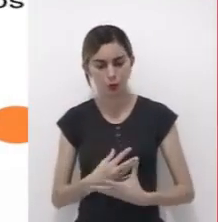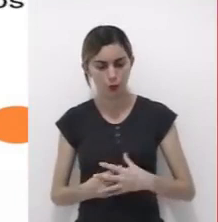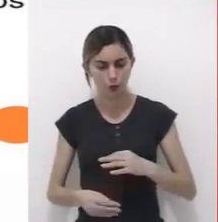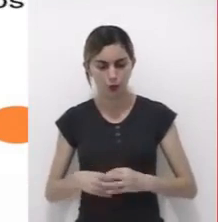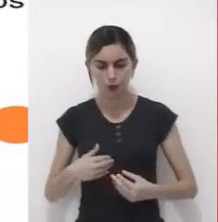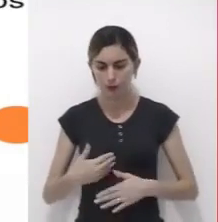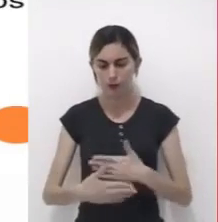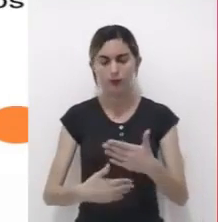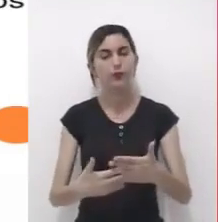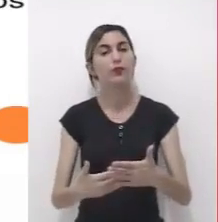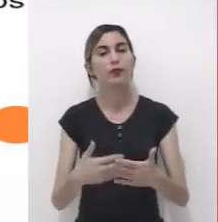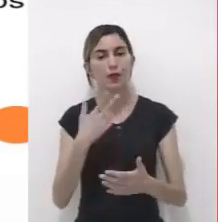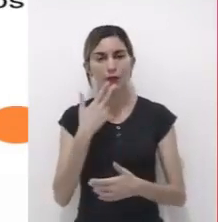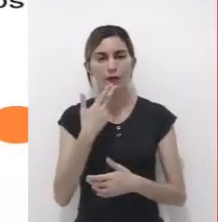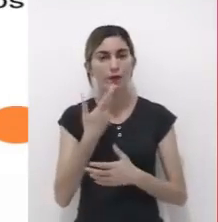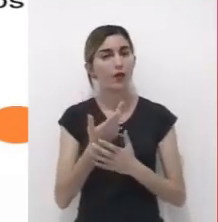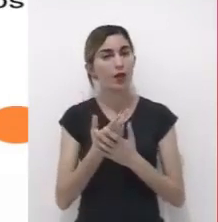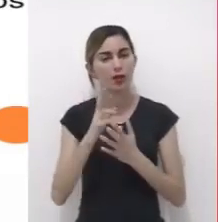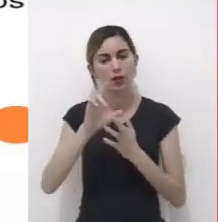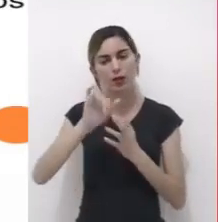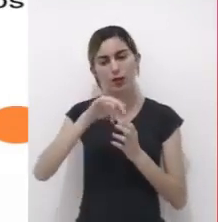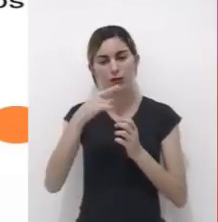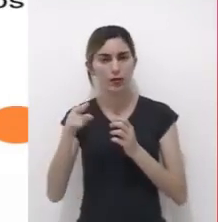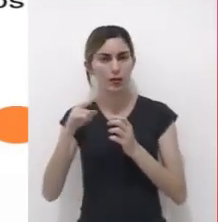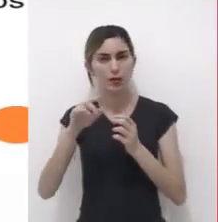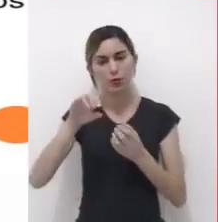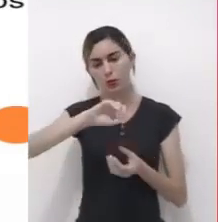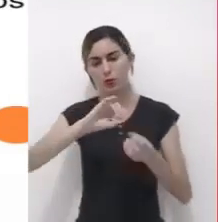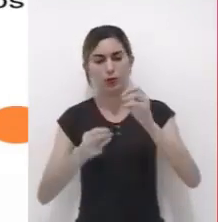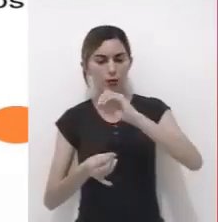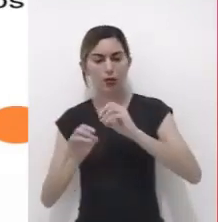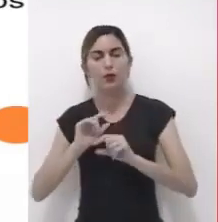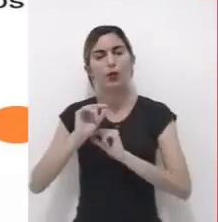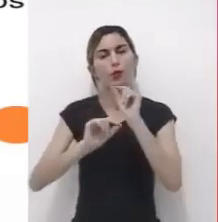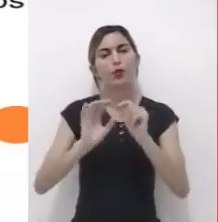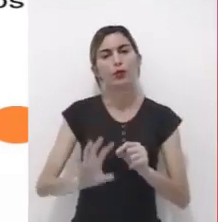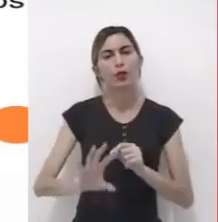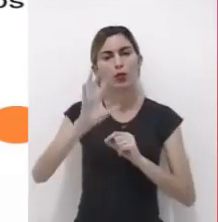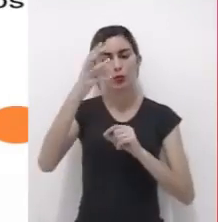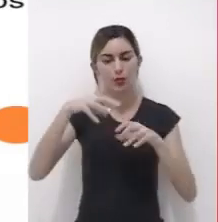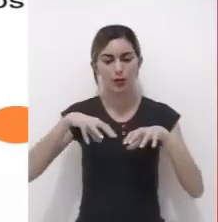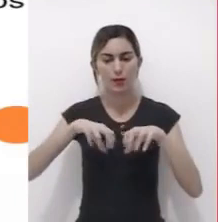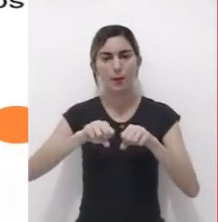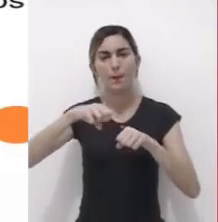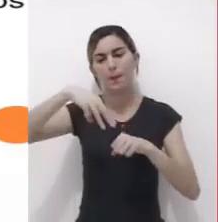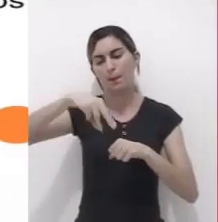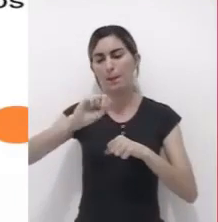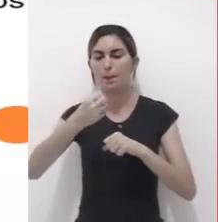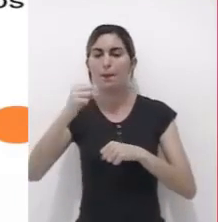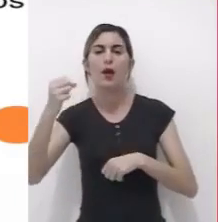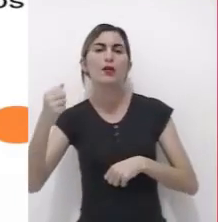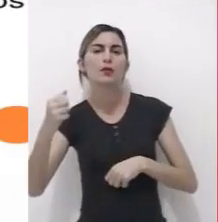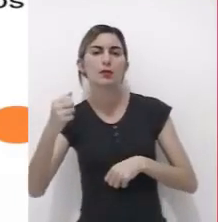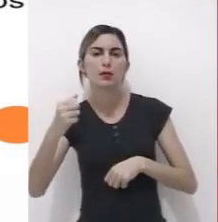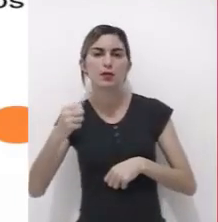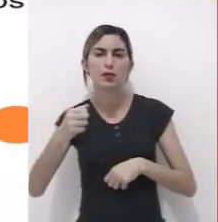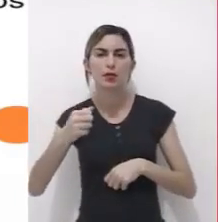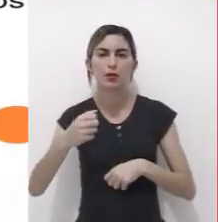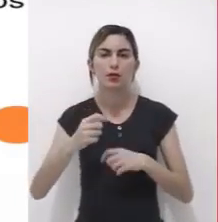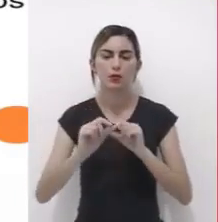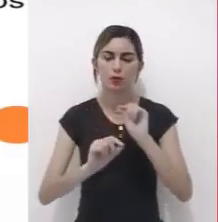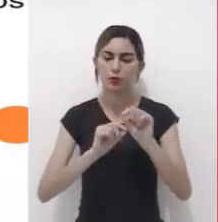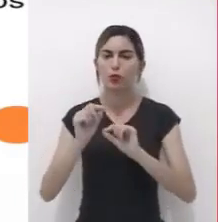tempo. Continuando aí falando sobre as reações químicas. O que é que vai acontecer com a massa de um sistema depois